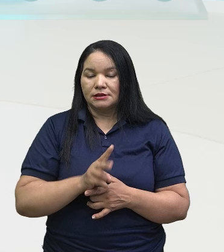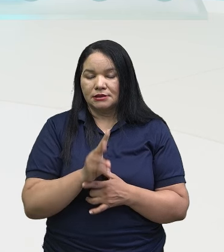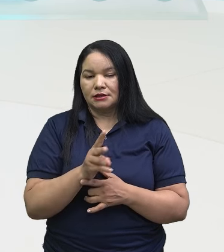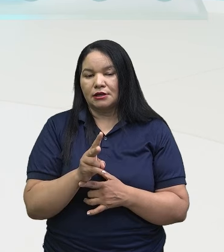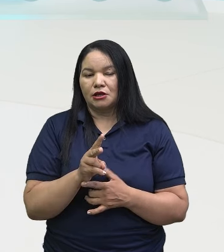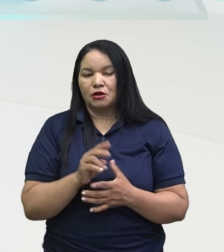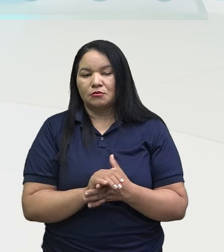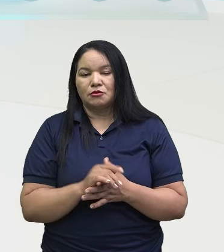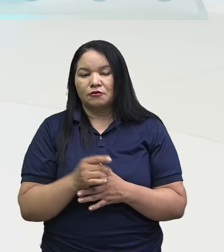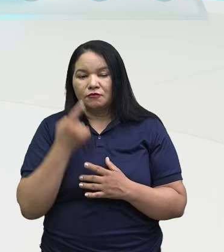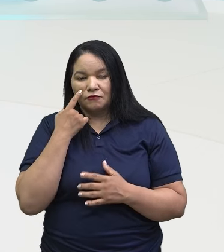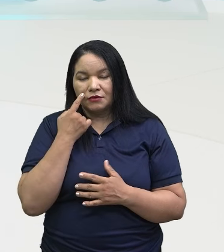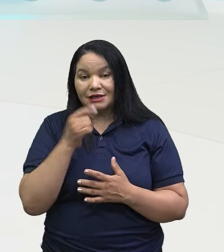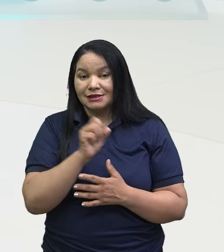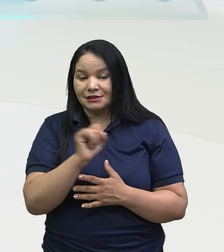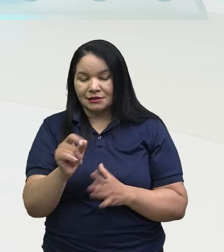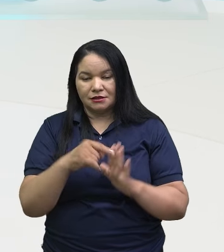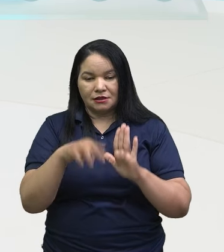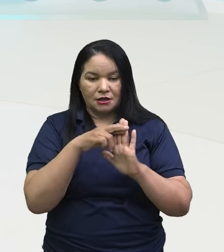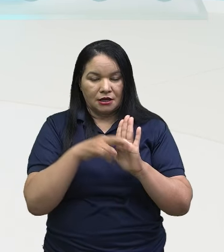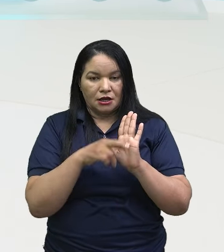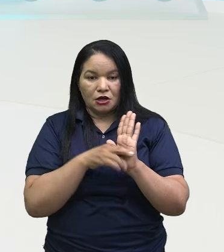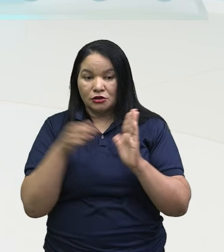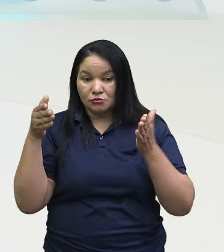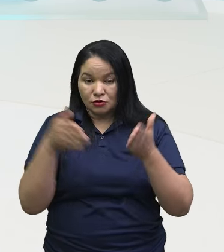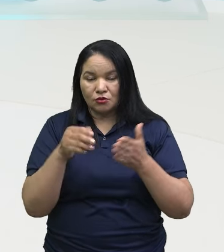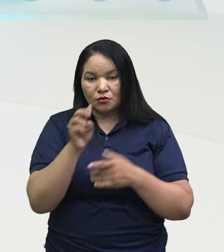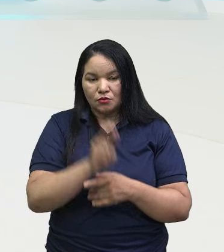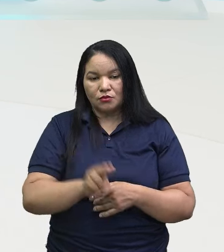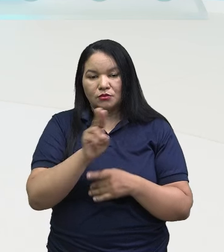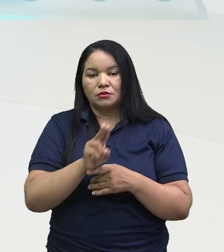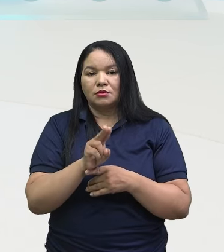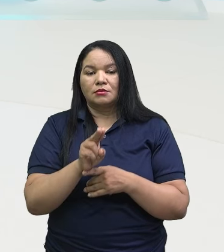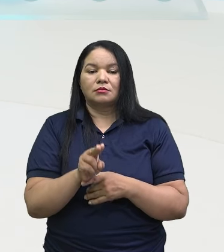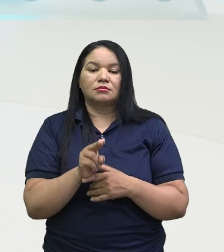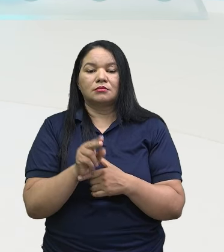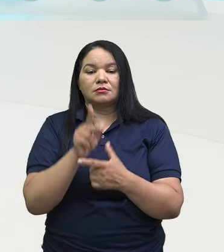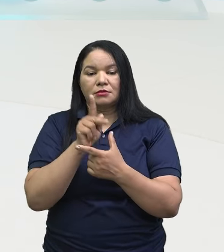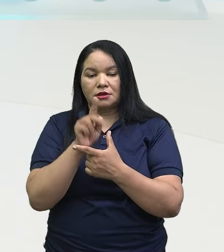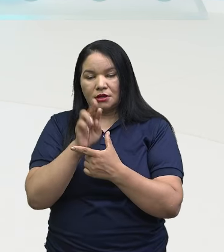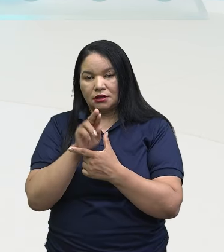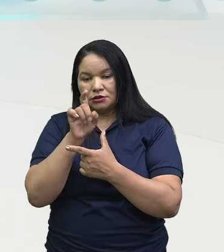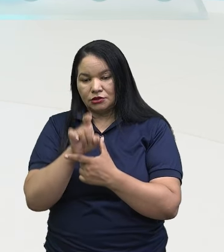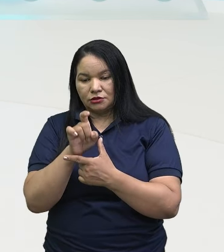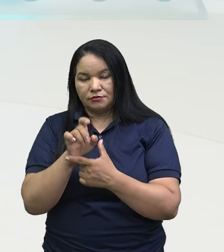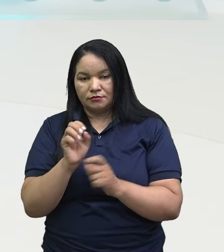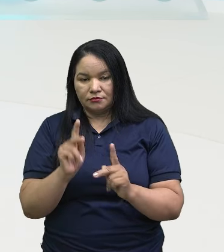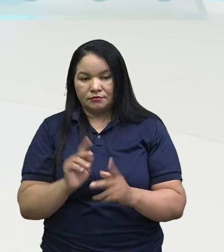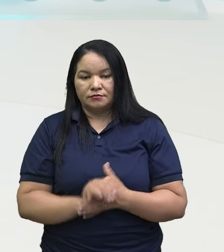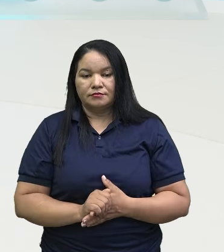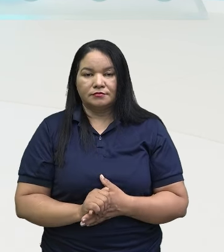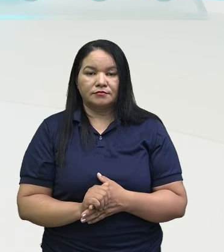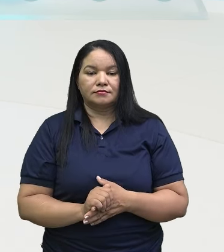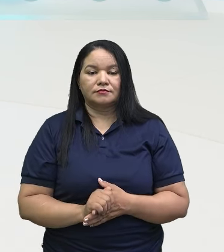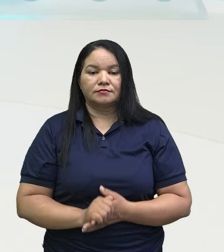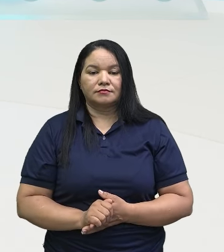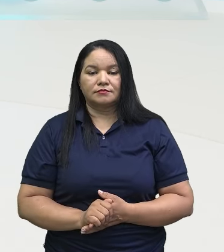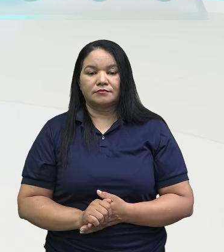prefira que, nesta regra especificamente, você utilize as palavras como paroxítonas, tá bom? E não